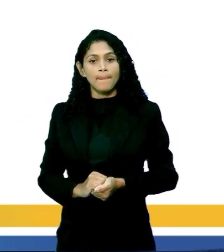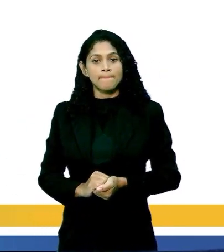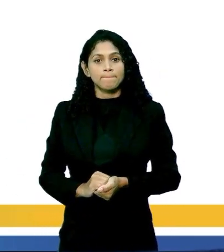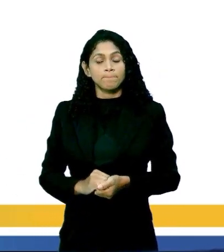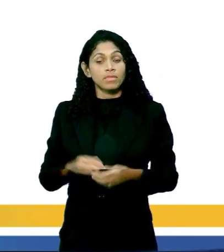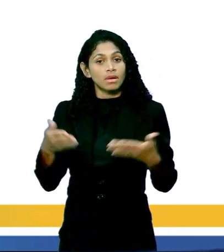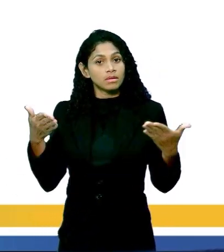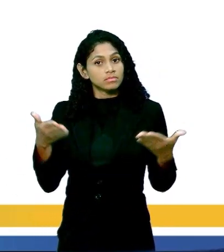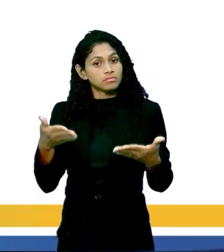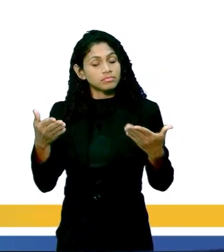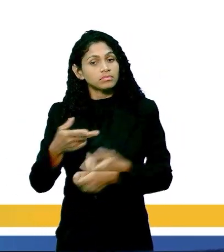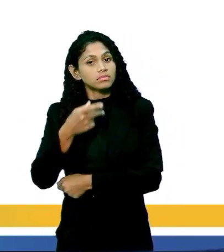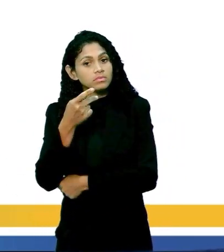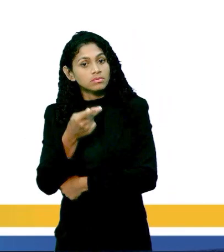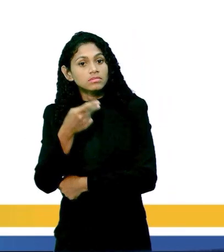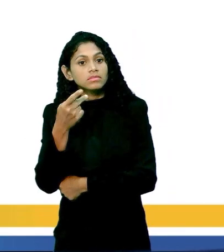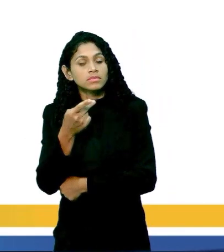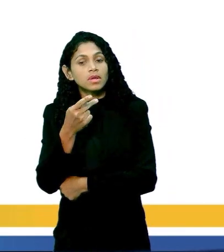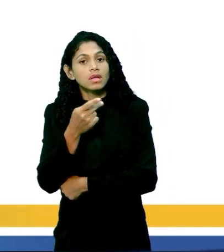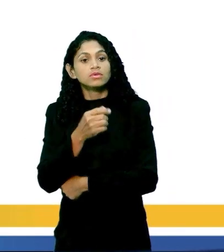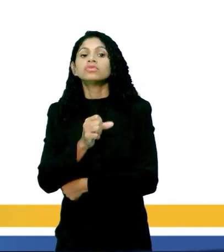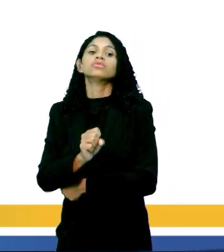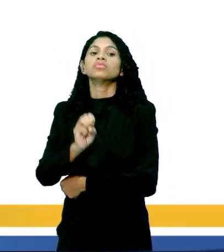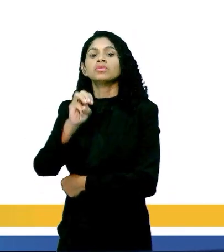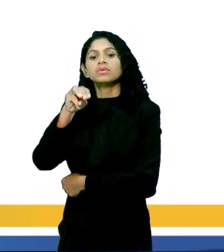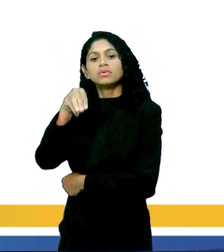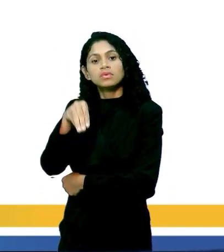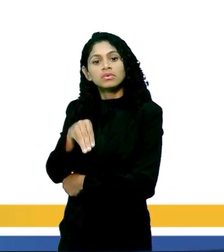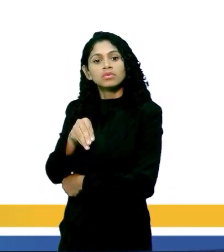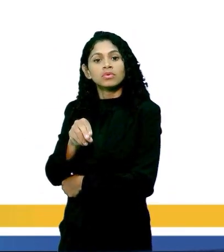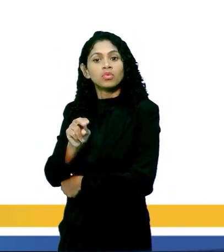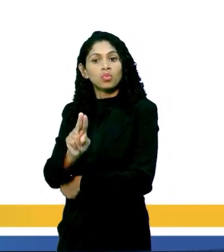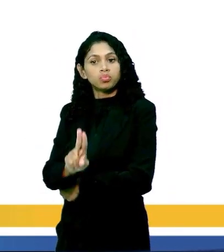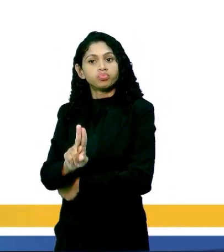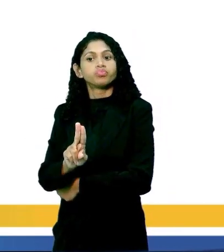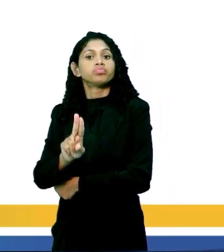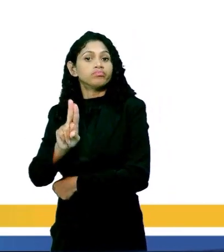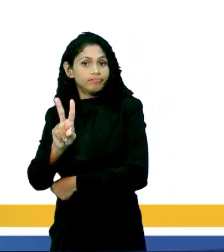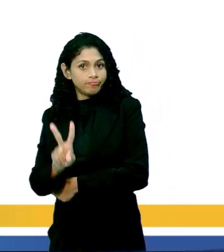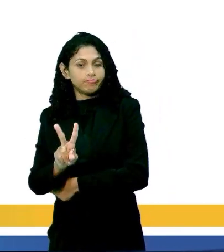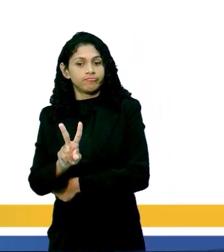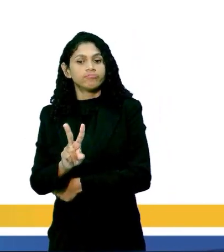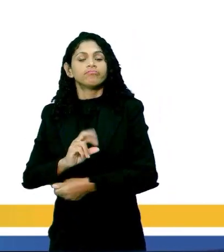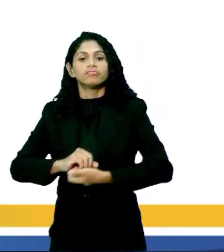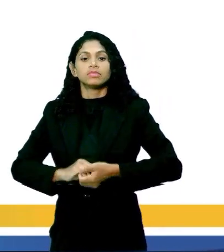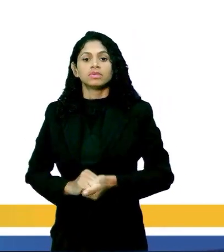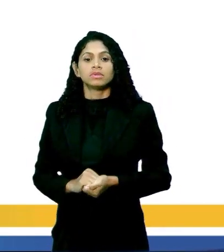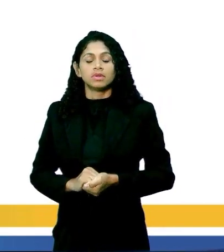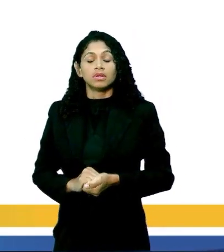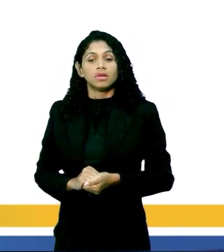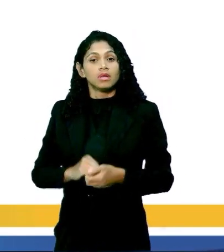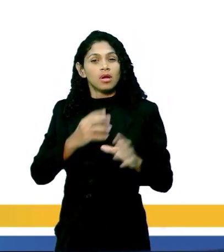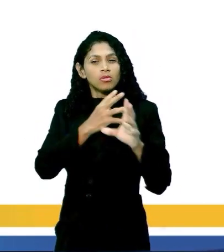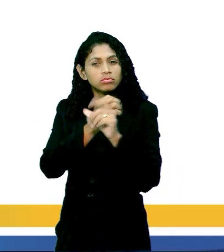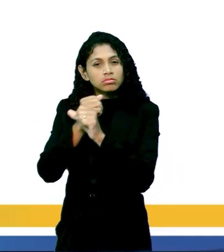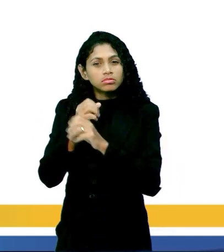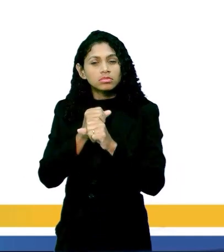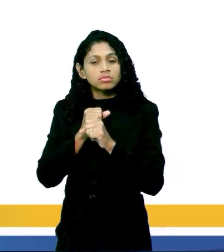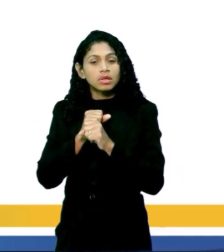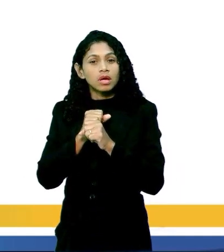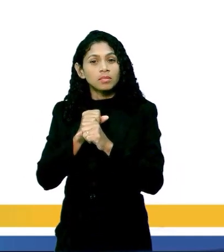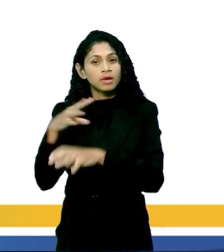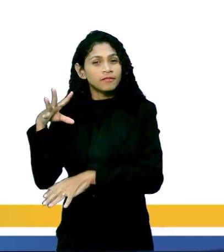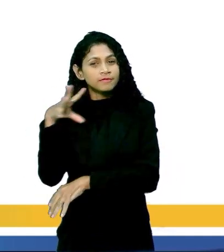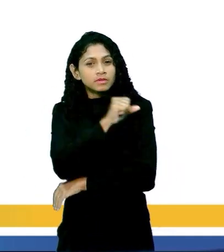variado. Na última aula, vimos que a aceleração ela é calculada mediante a divisão da